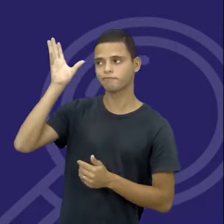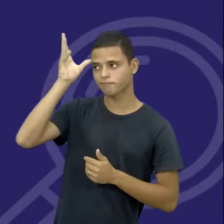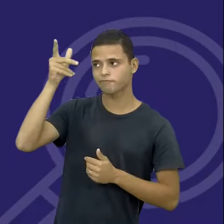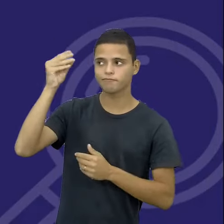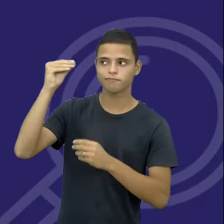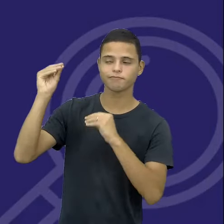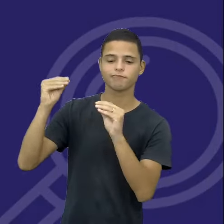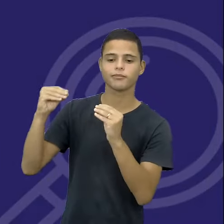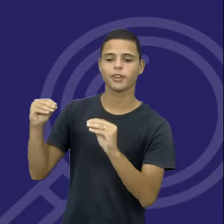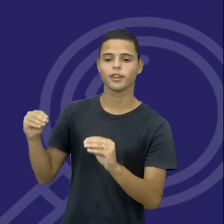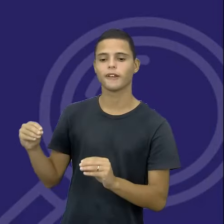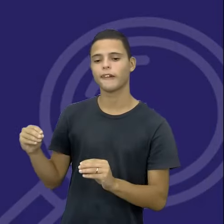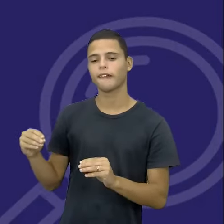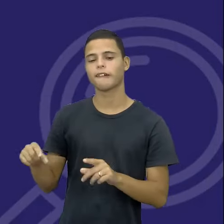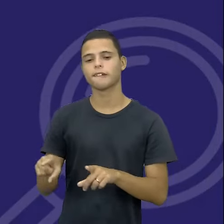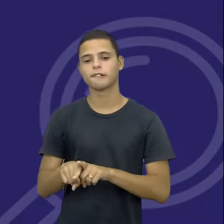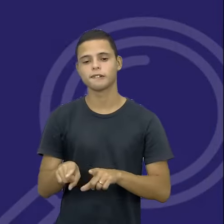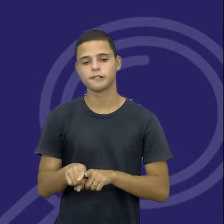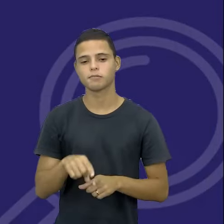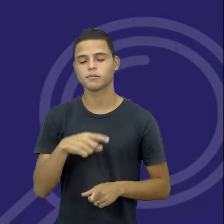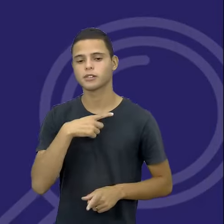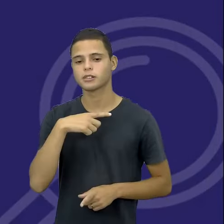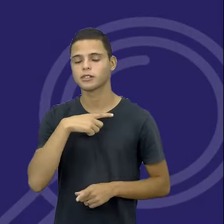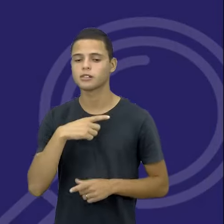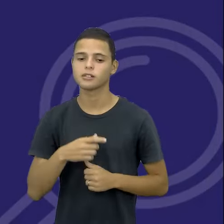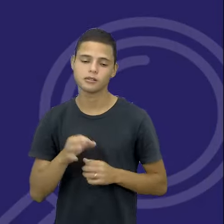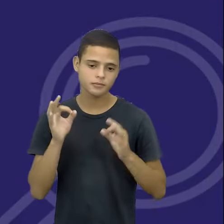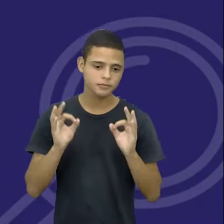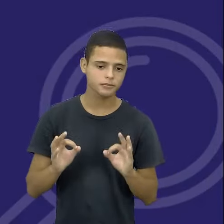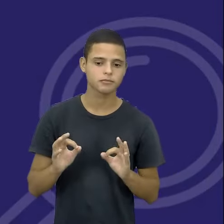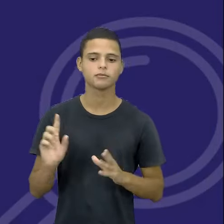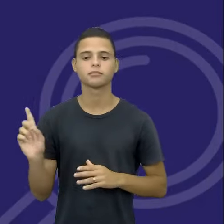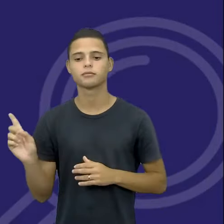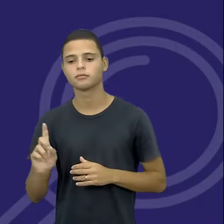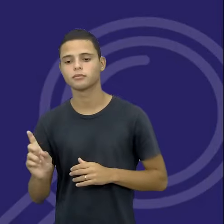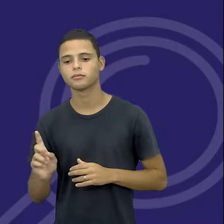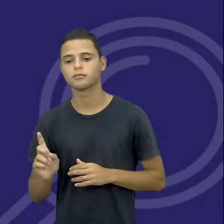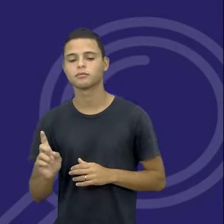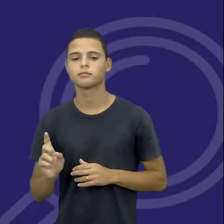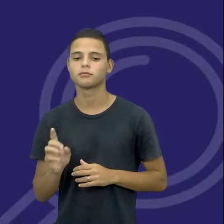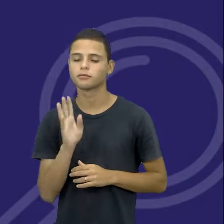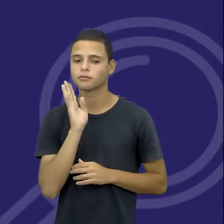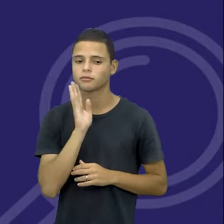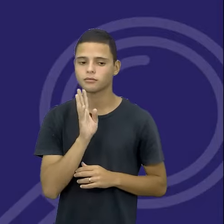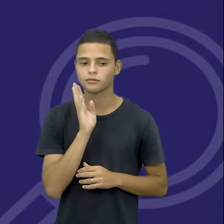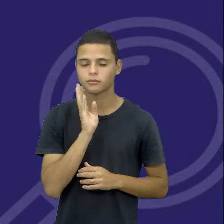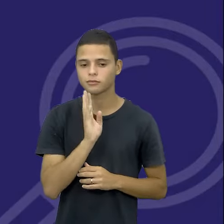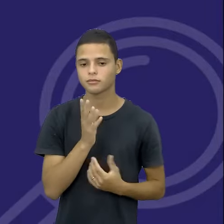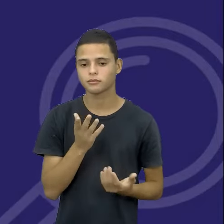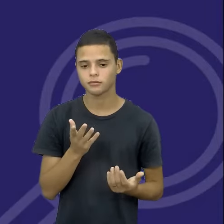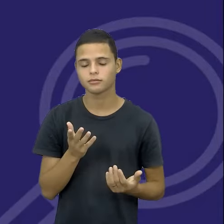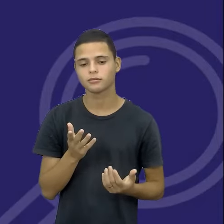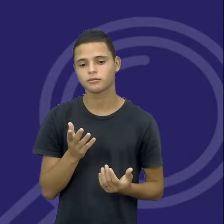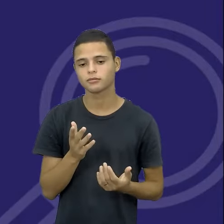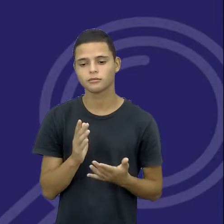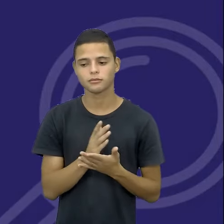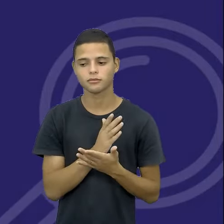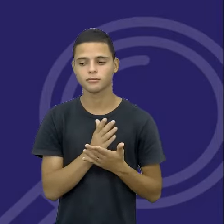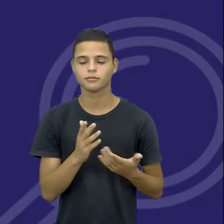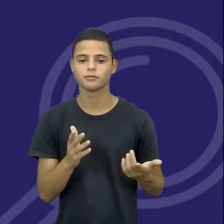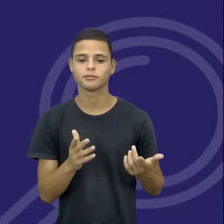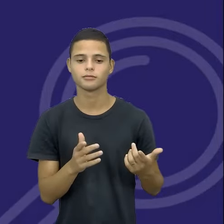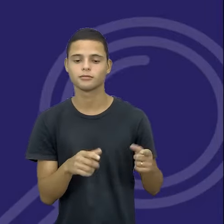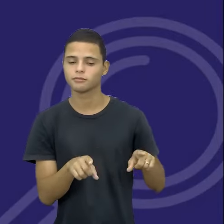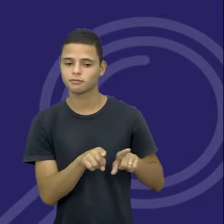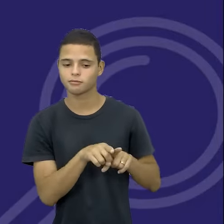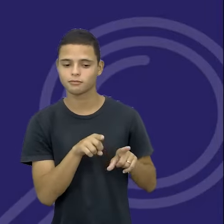resoluções, independente de estarem corretas ou não. Acho que isso é bem bacana também, que serão objetos de análise